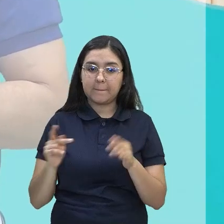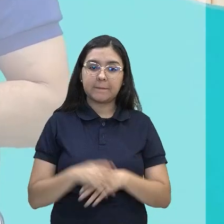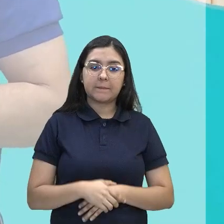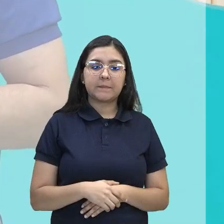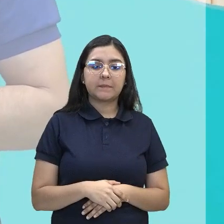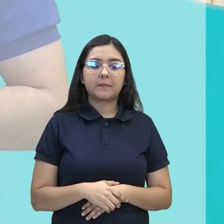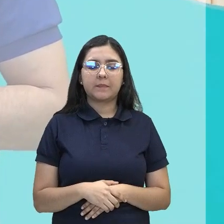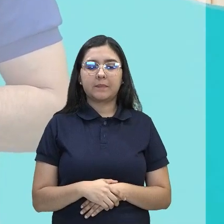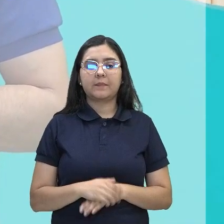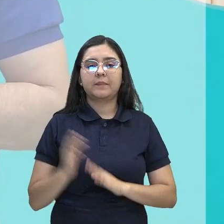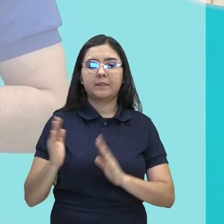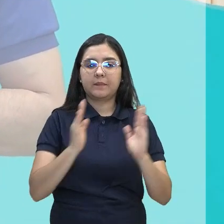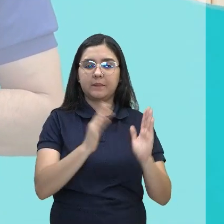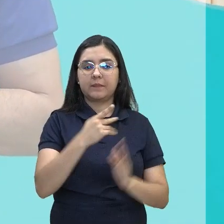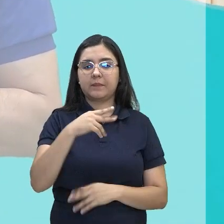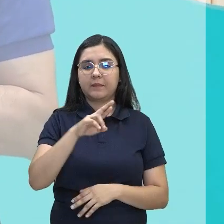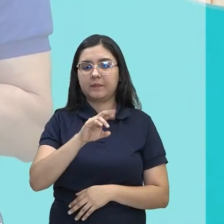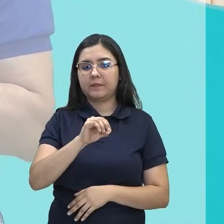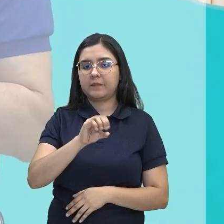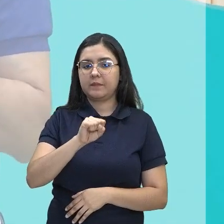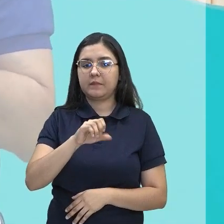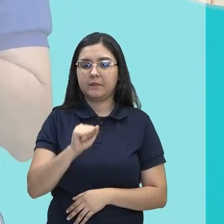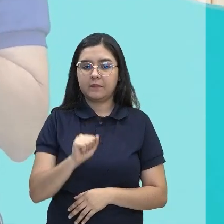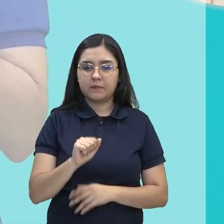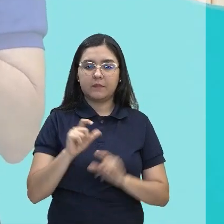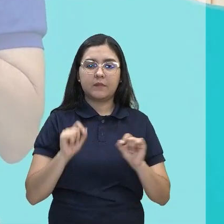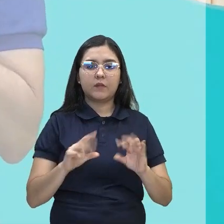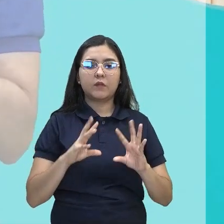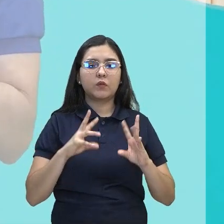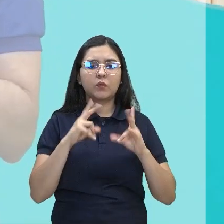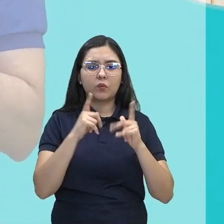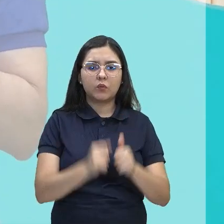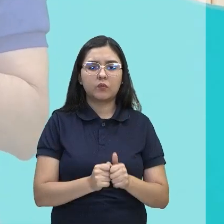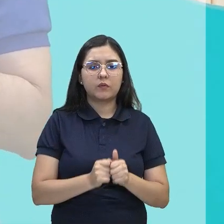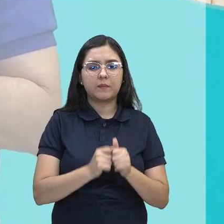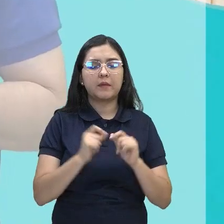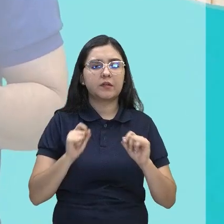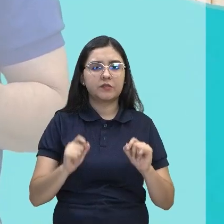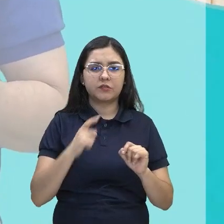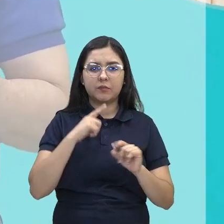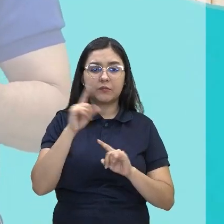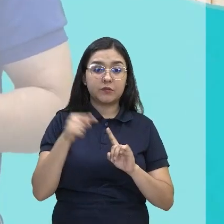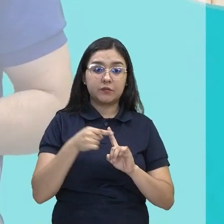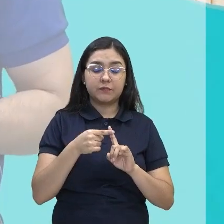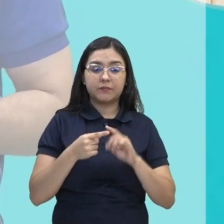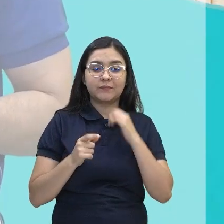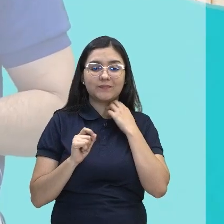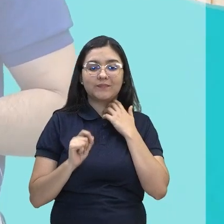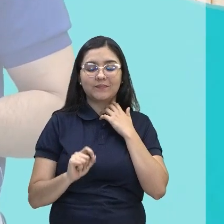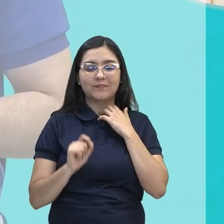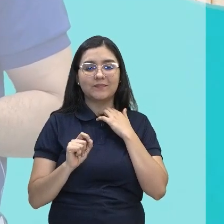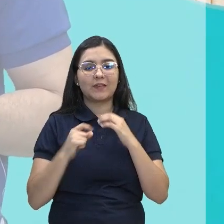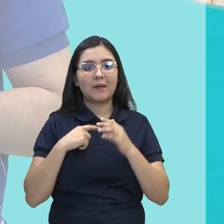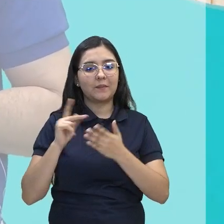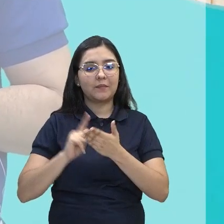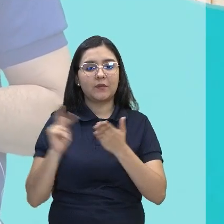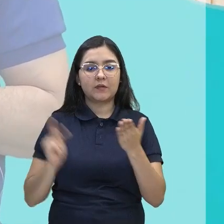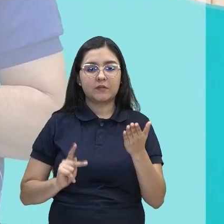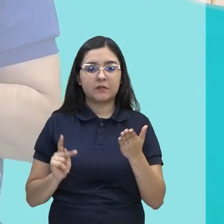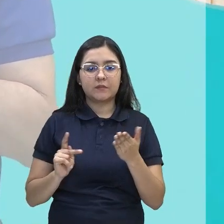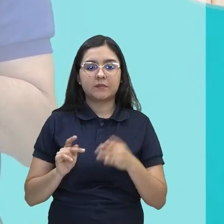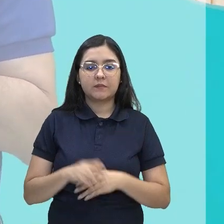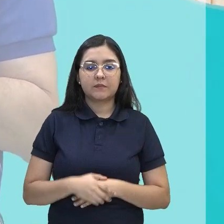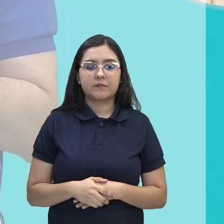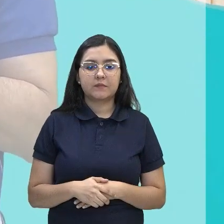estranheza, né? A prosa tem então a menor estranheza, quer dizer, é tudo muito mais óbvio, mais objetivo, ao passo que a poesia, olha só,